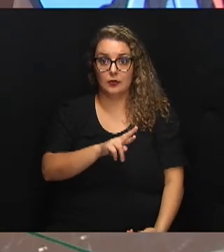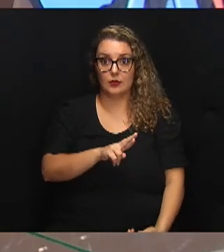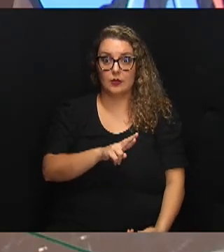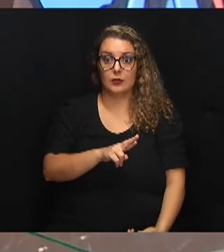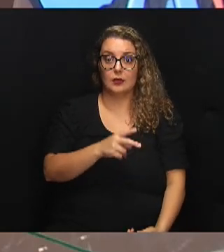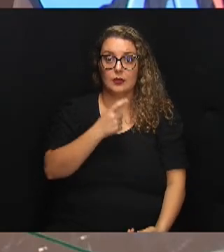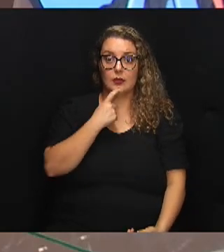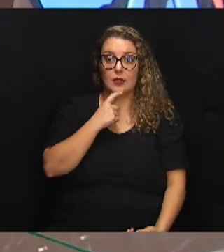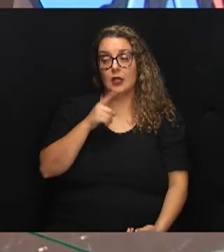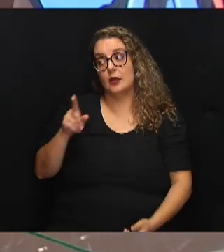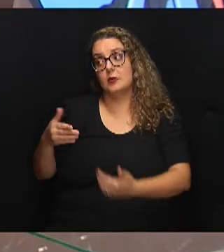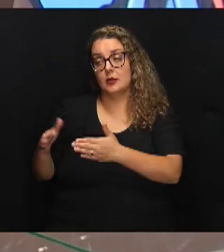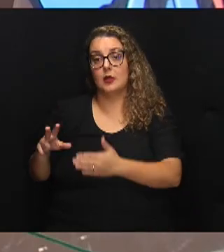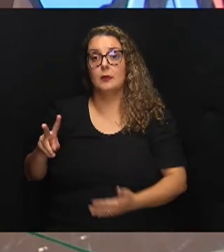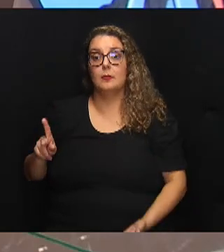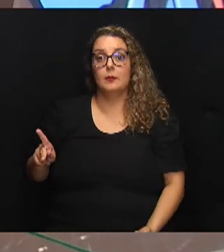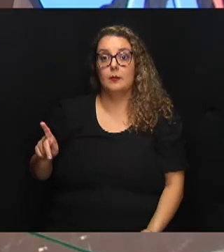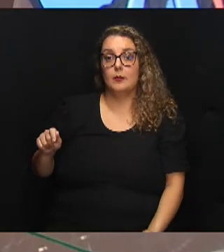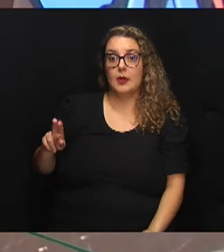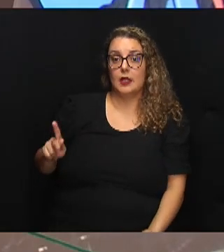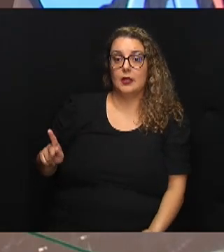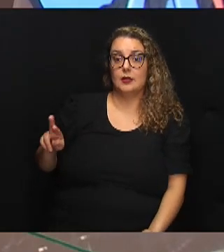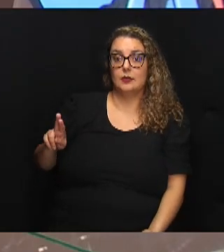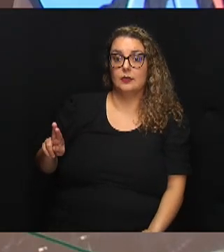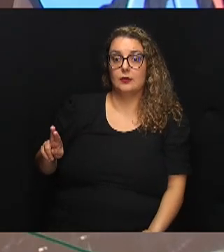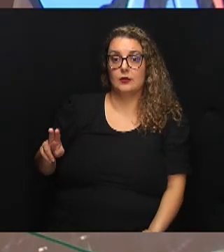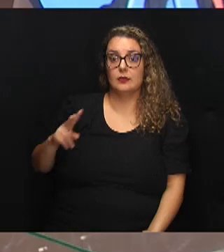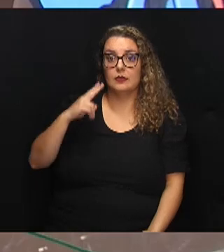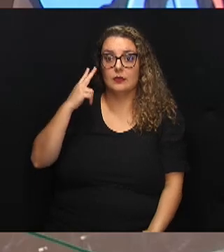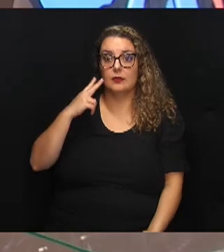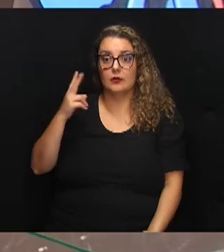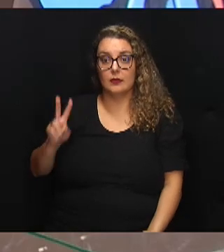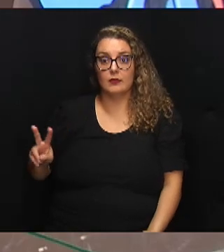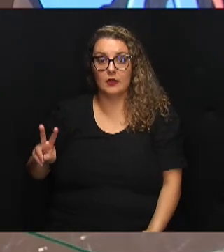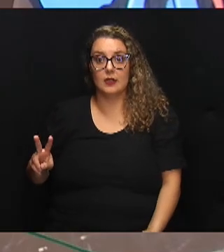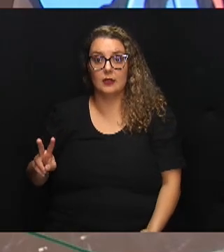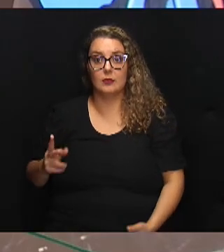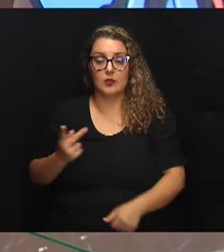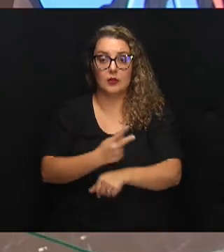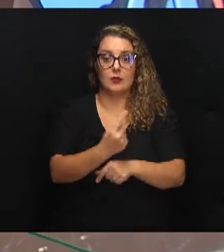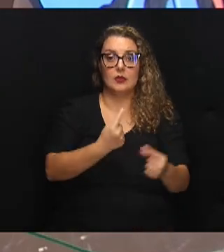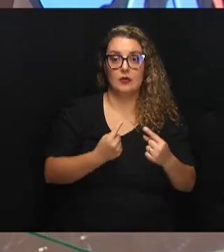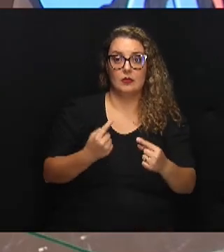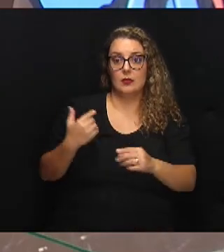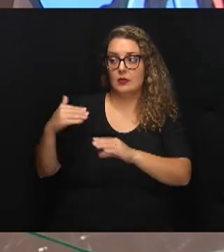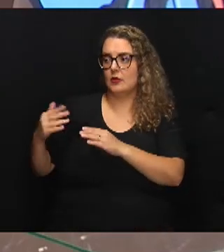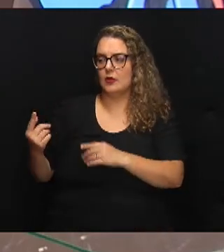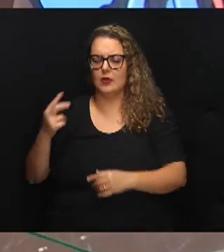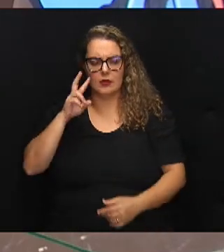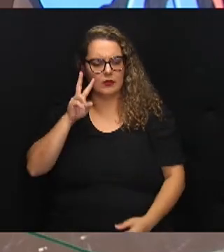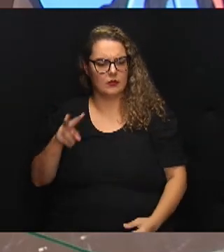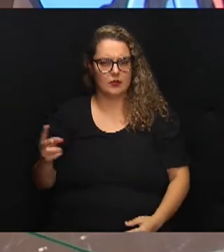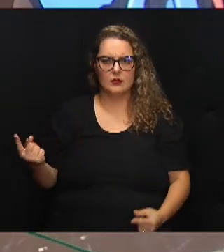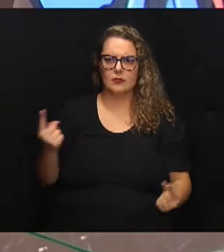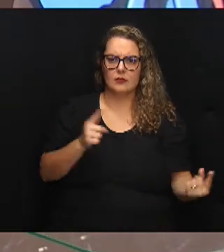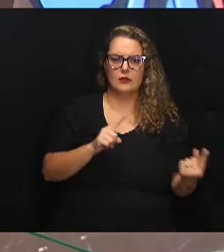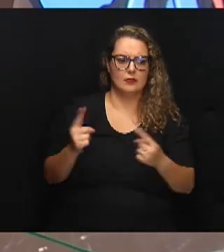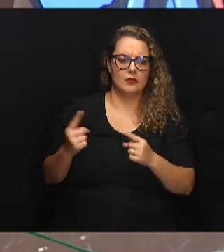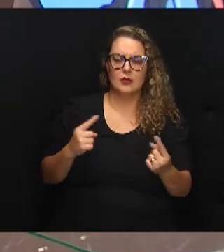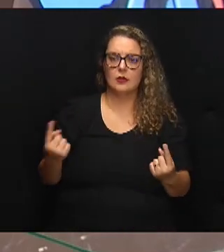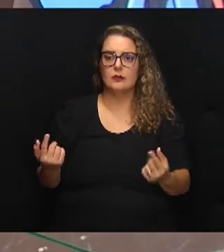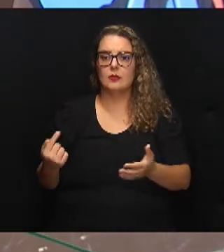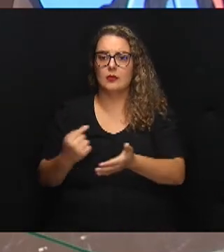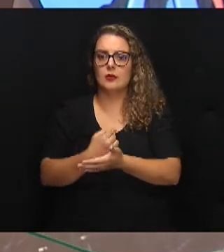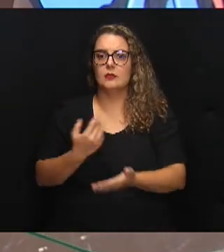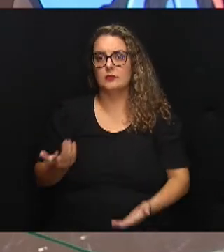Parkour Valinhos. E aí o pessoal procurava aqui, depois mandava mensagem lá, eu via que eram as mesmas pessoas que perguntavam, e daí eu